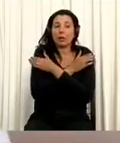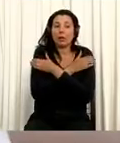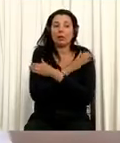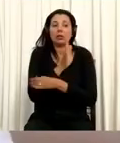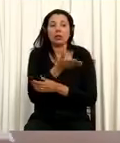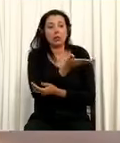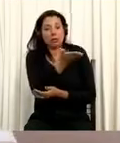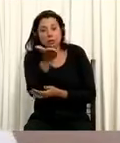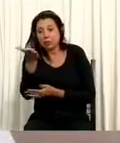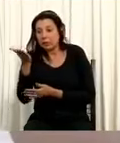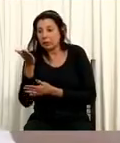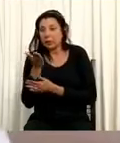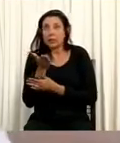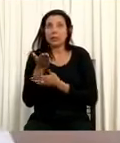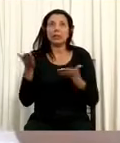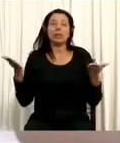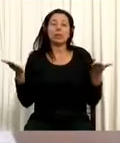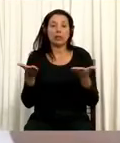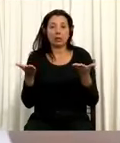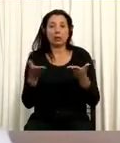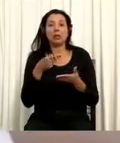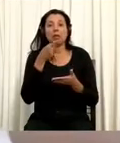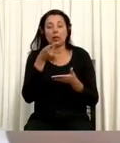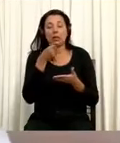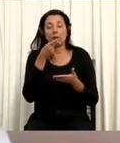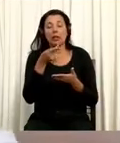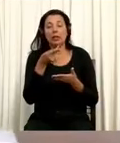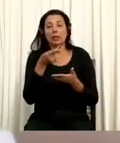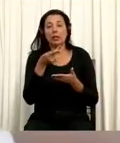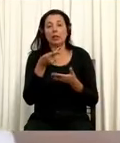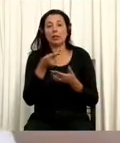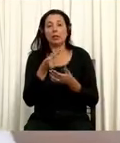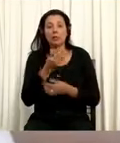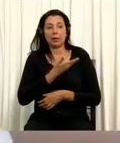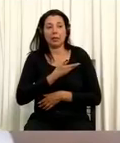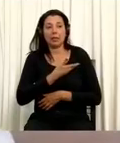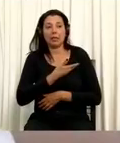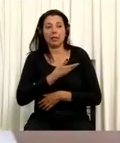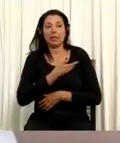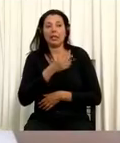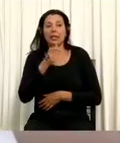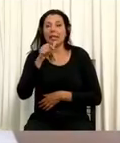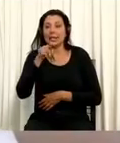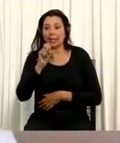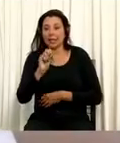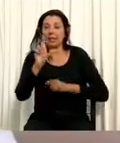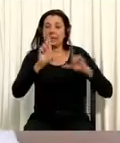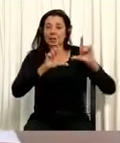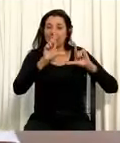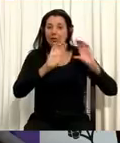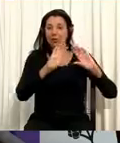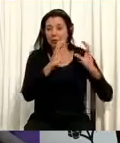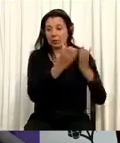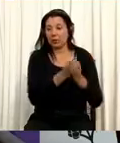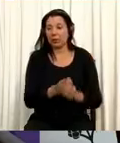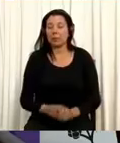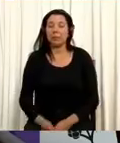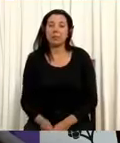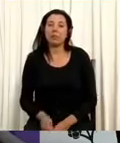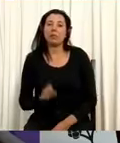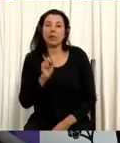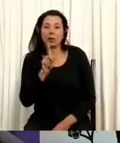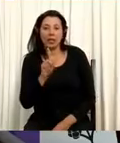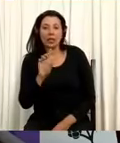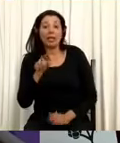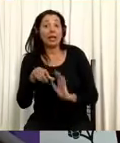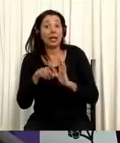todos vocês e agora eu passo a palavra aí para a companheira Nayá, da TV Comunitária. É isso aí. E antes